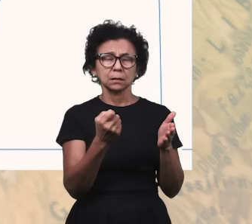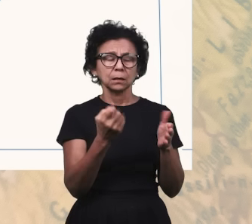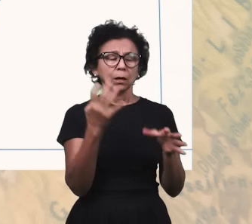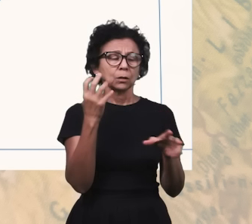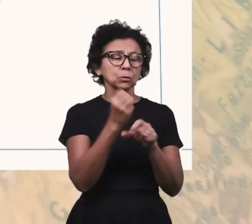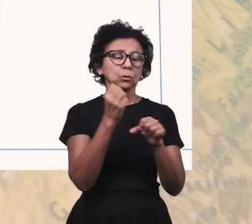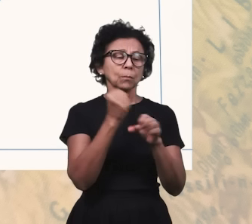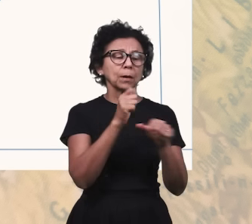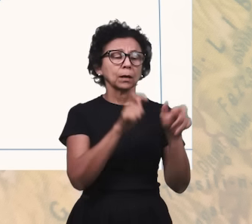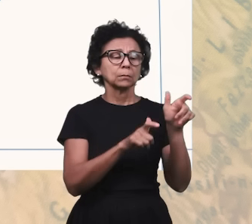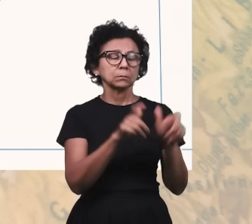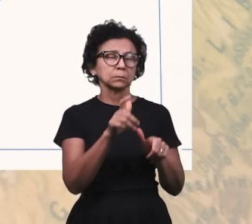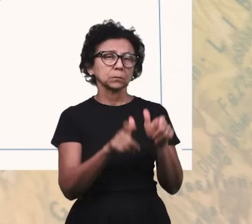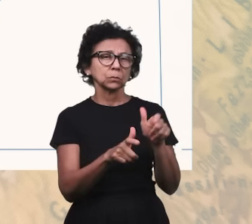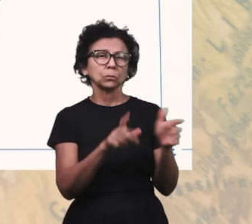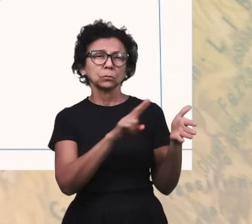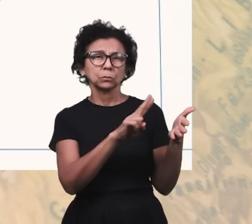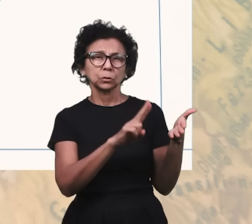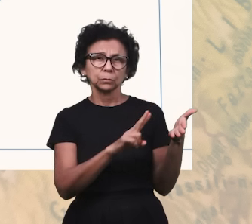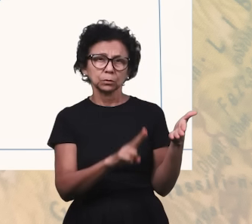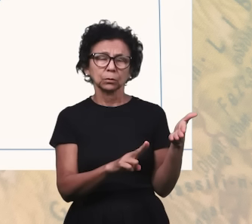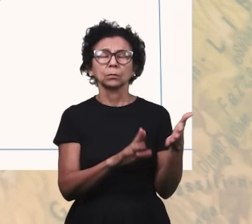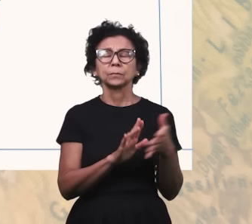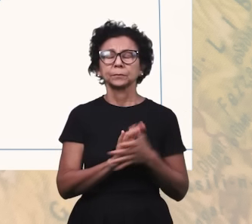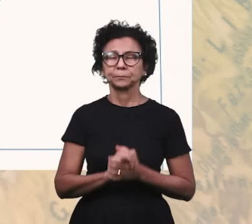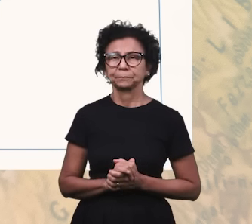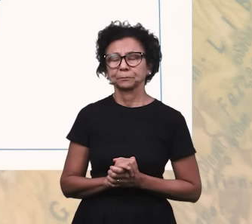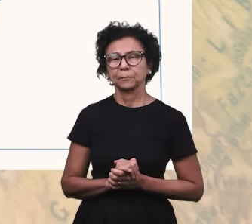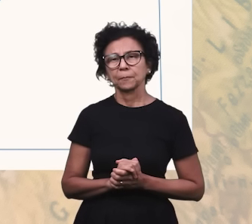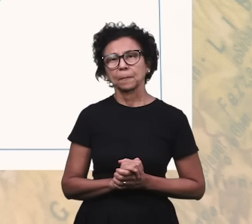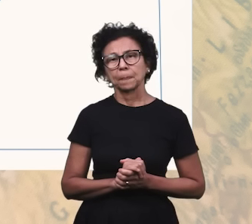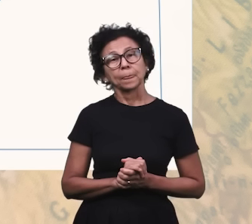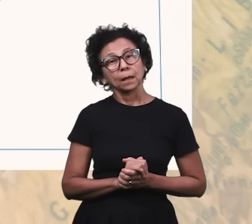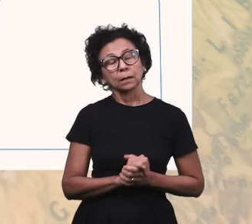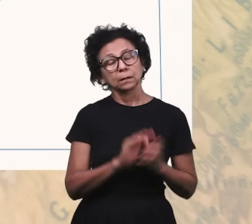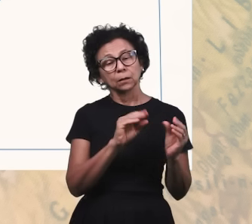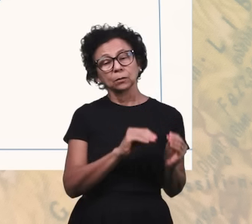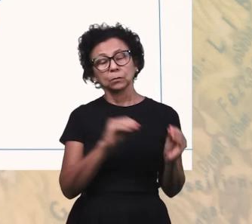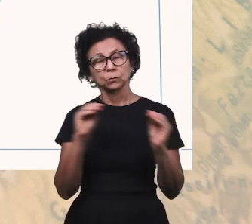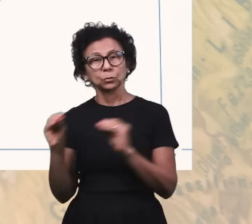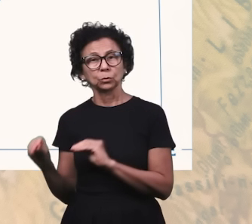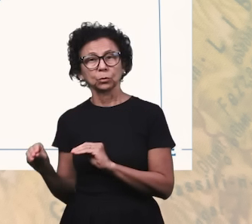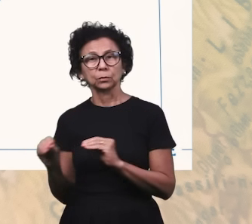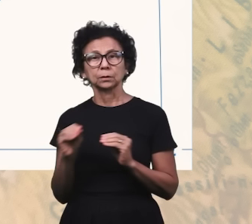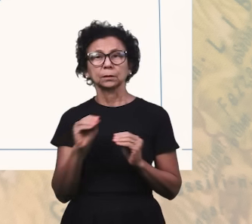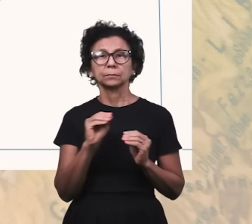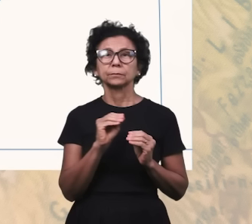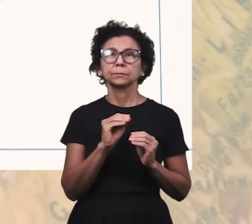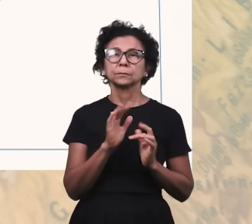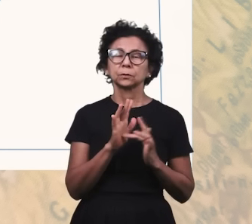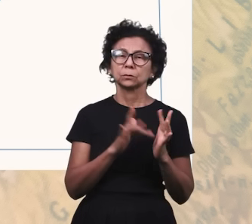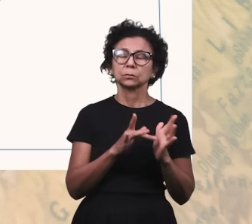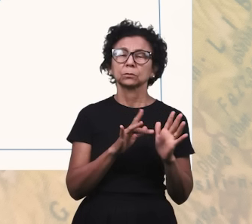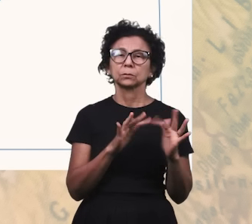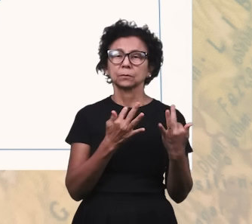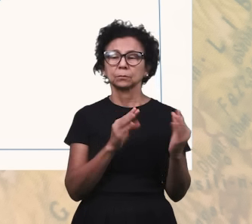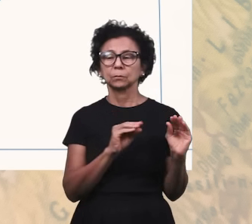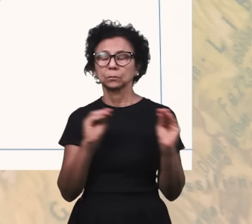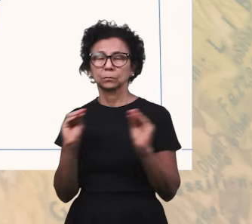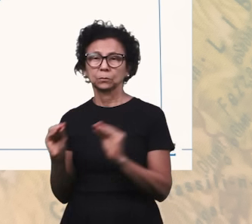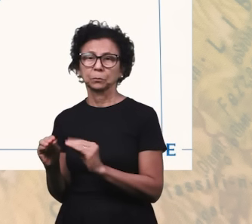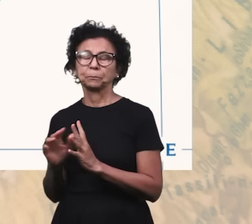pouco vai falar dessas festas, deslocamento, e até o pastor Eduardo